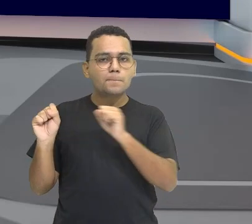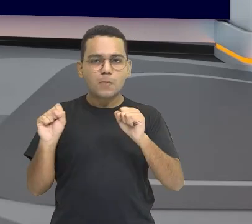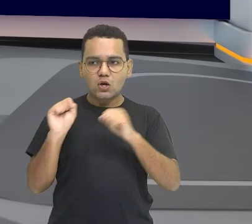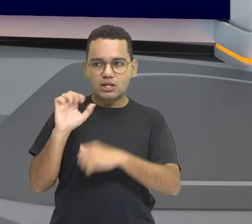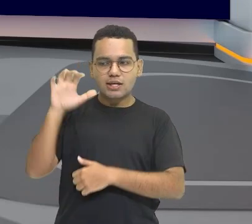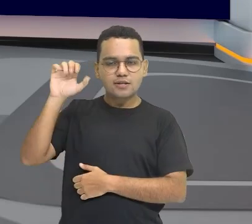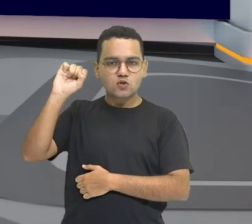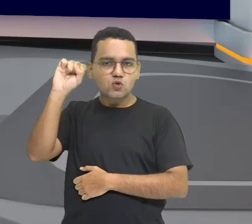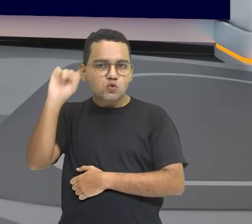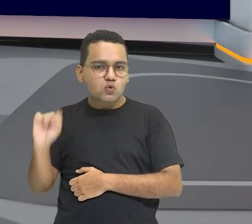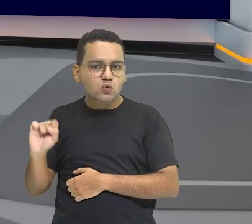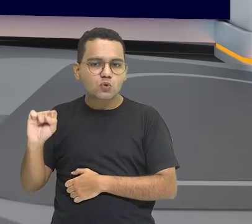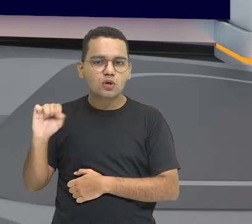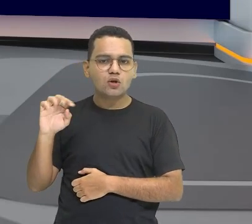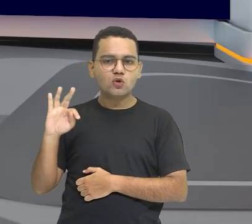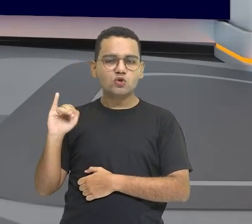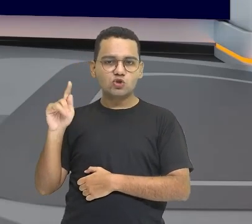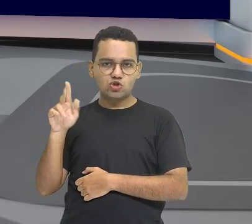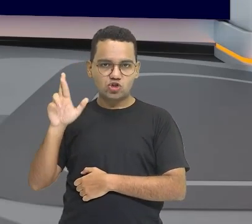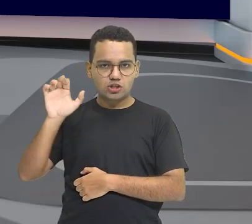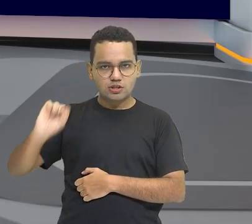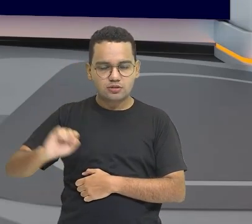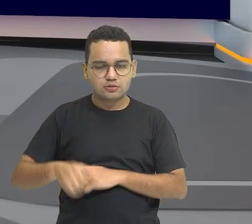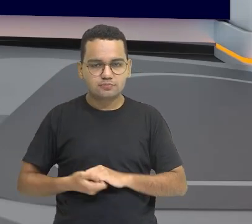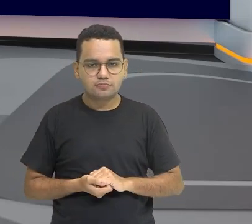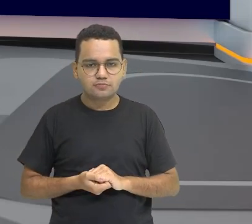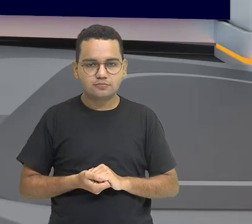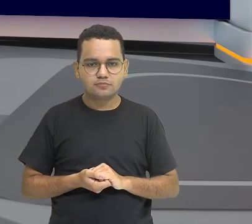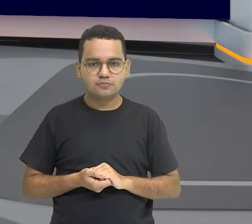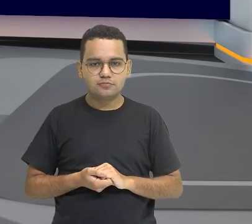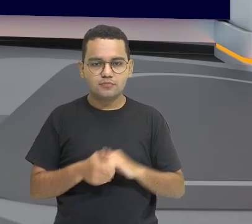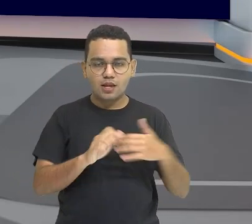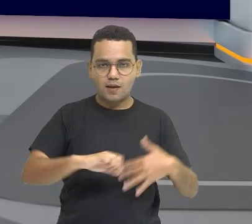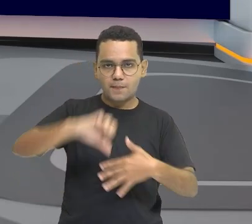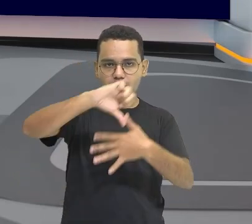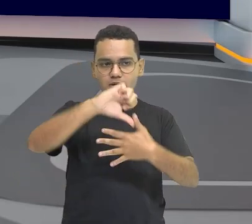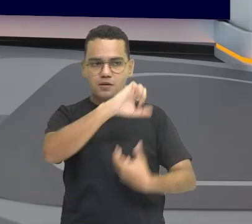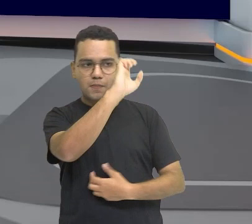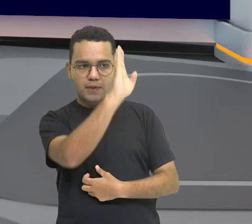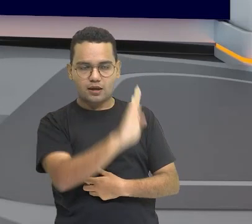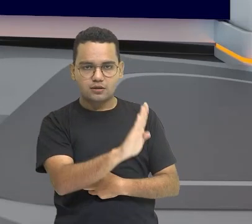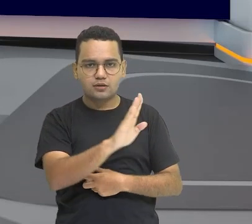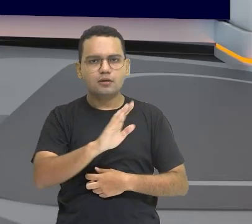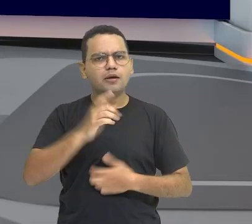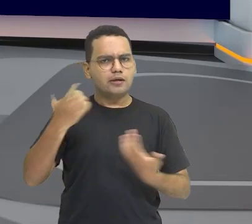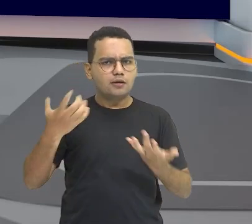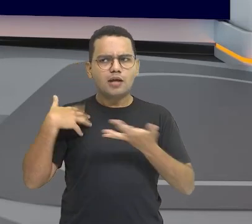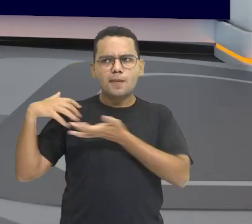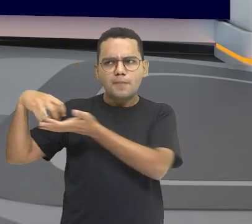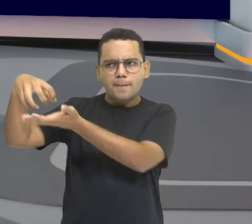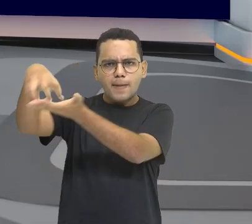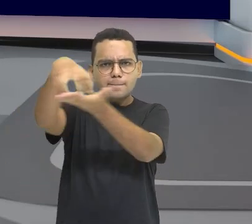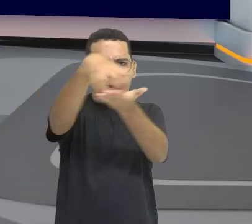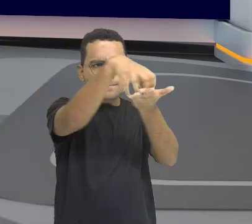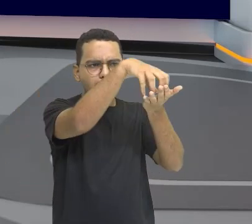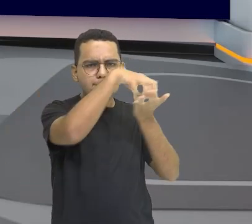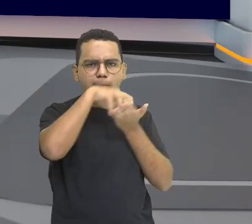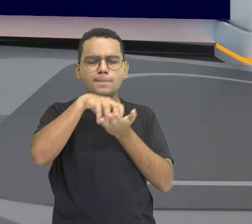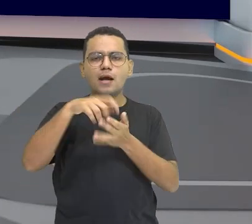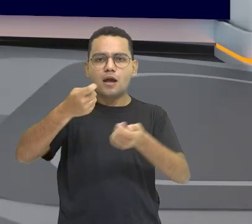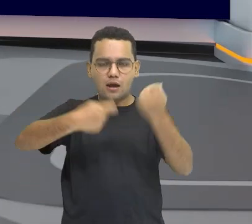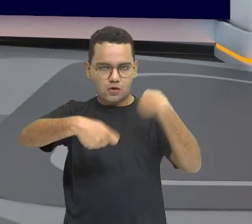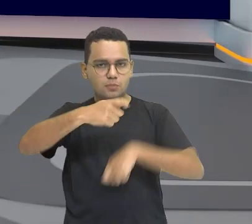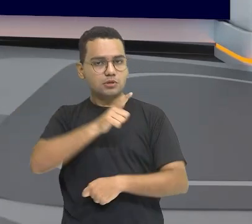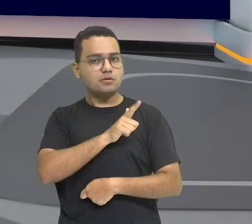Sudeste Asiático, os tigres asiáticos. Na América do Sul, por exemplo, o Brasil. Então, hoje a gente tem diversos polos de poder pelo mundo. Por